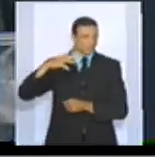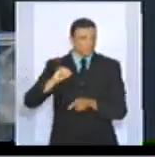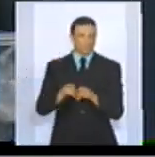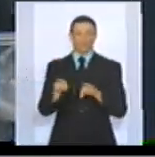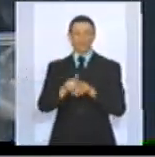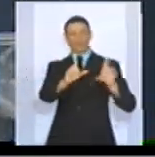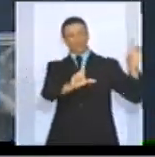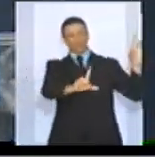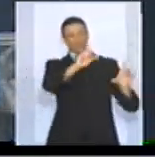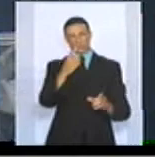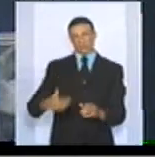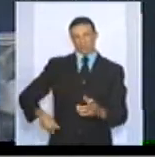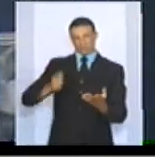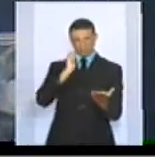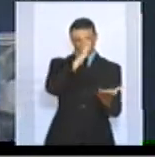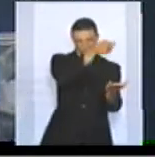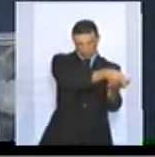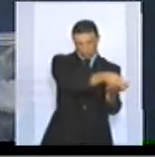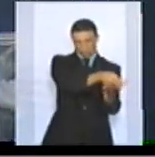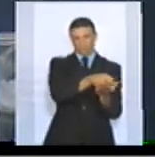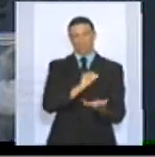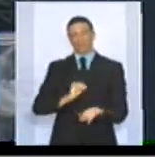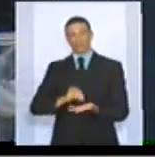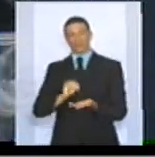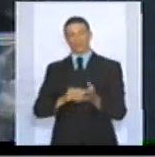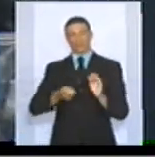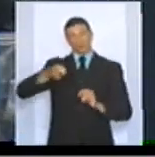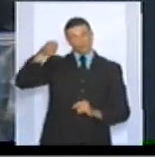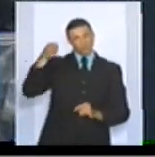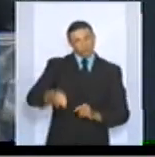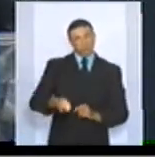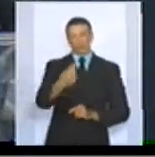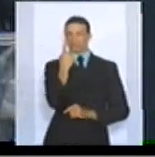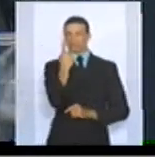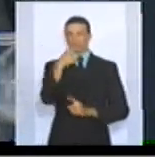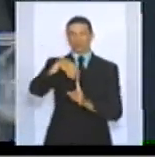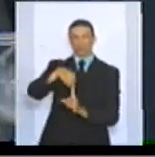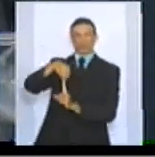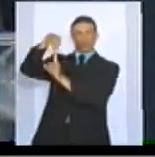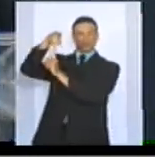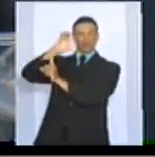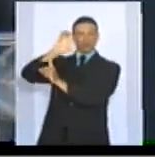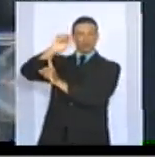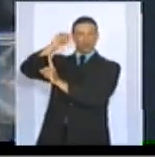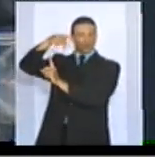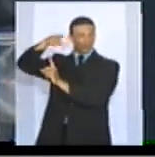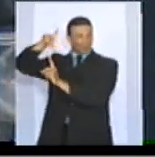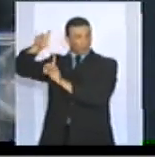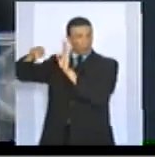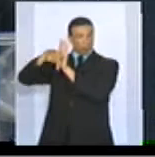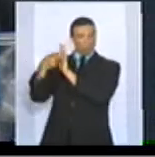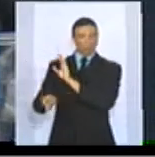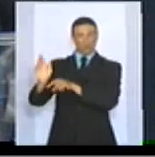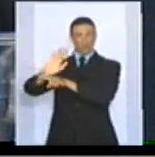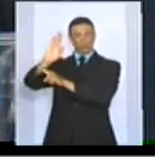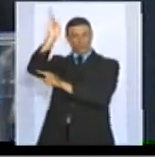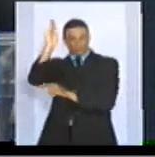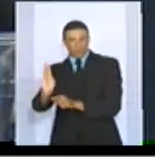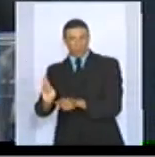paga, nós tivemos, durante a Lei do Cabo, a obrigação de um canal brasileiro dedicado a obras brasileiras e, a partir